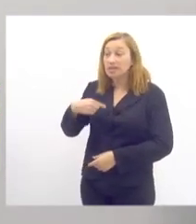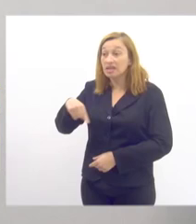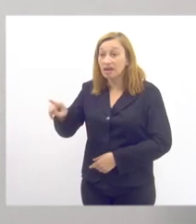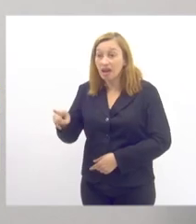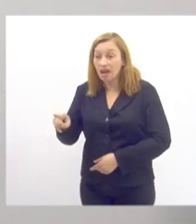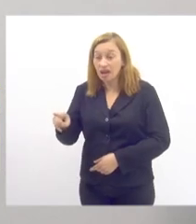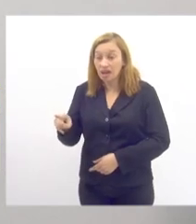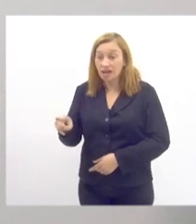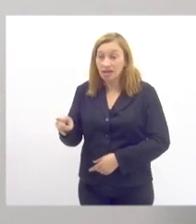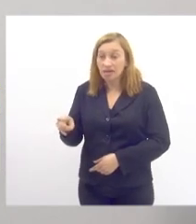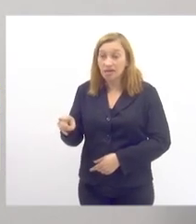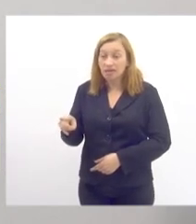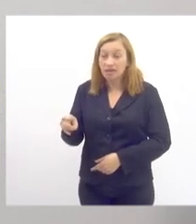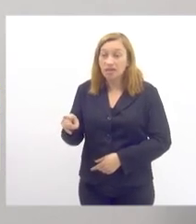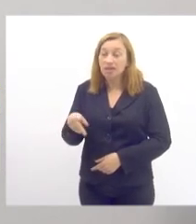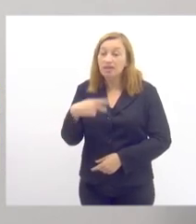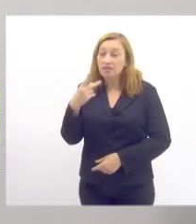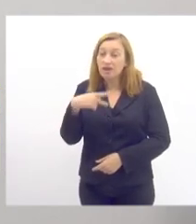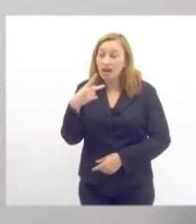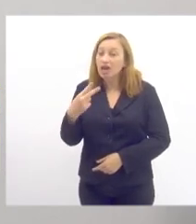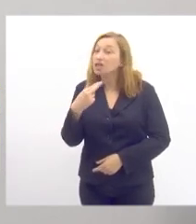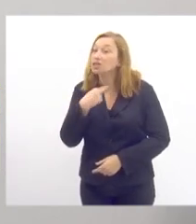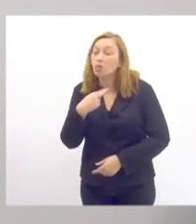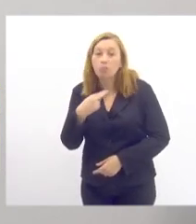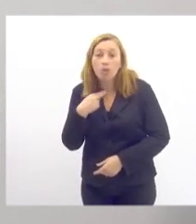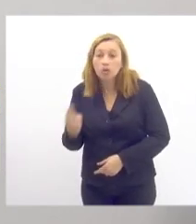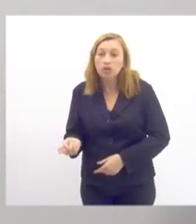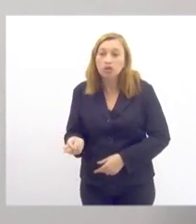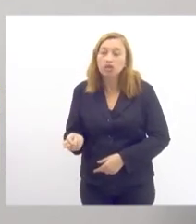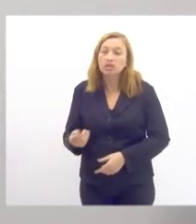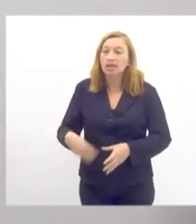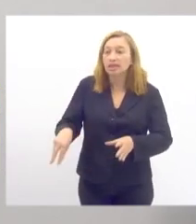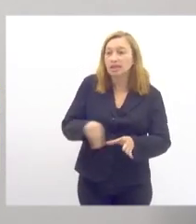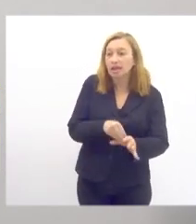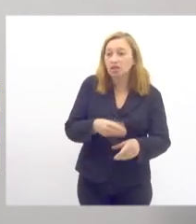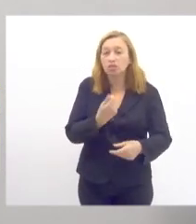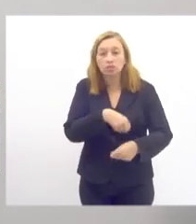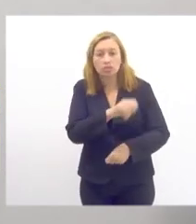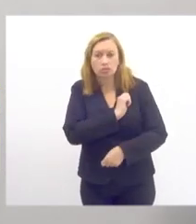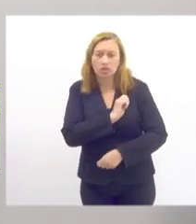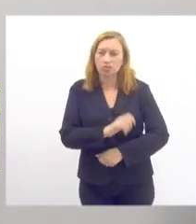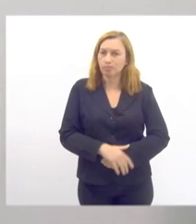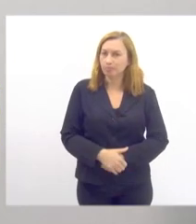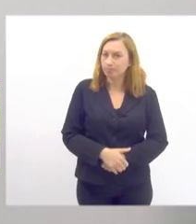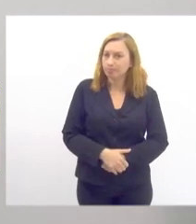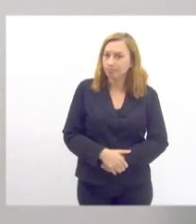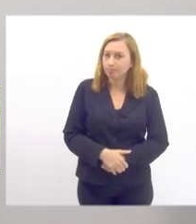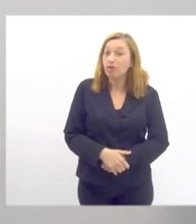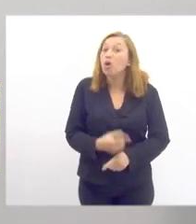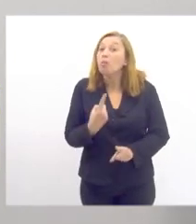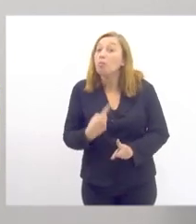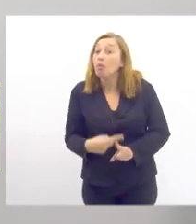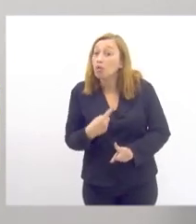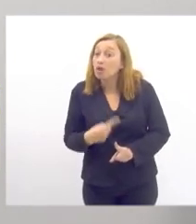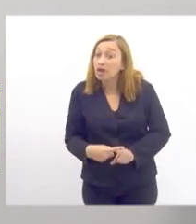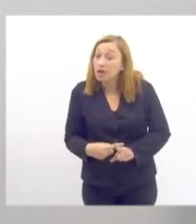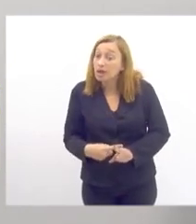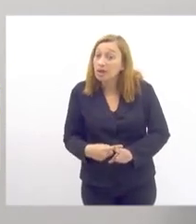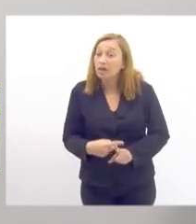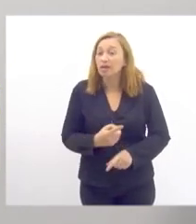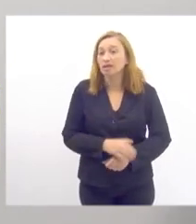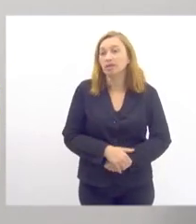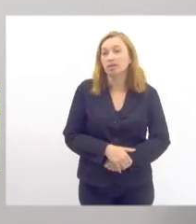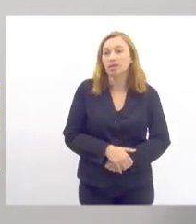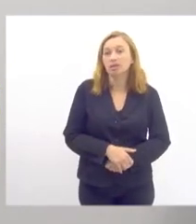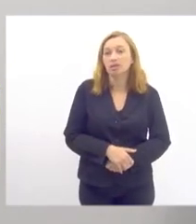julgo e dizer que não pode porque está no regime de recuperação fiscal? Por que